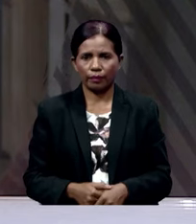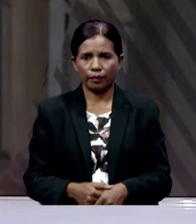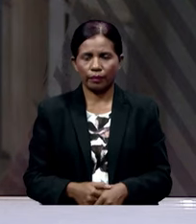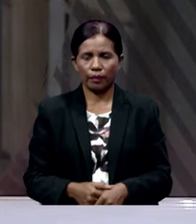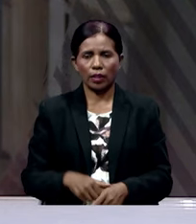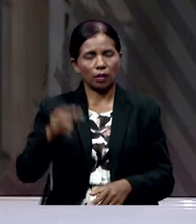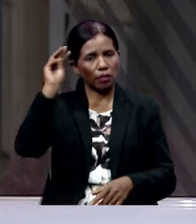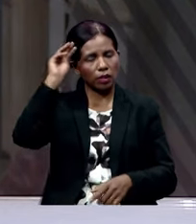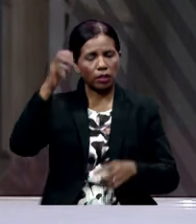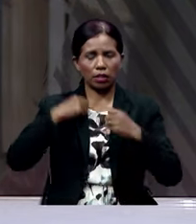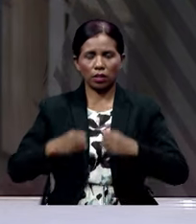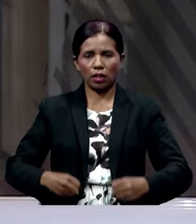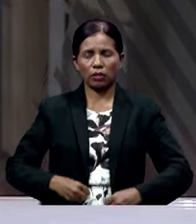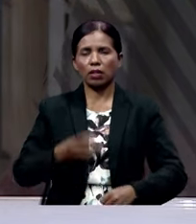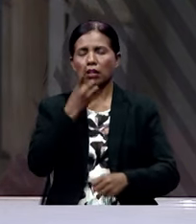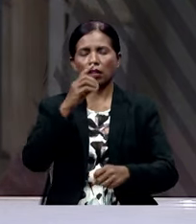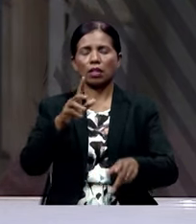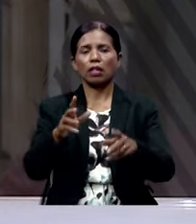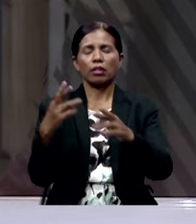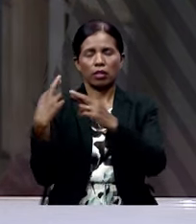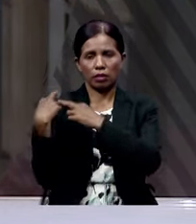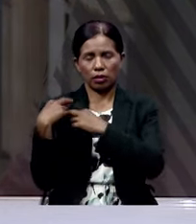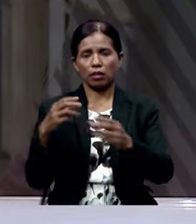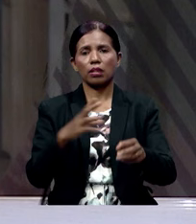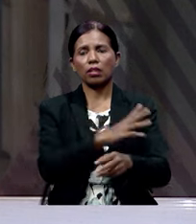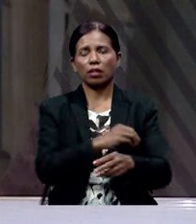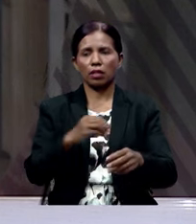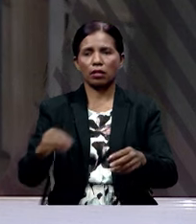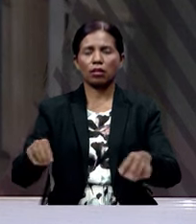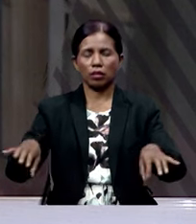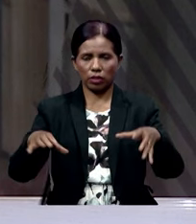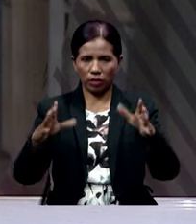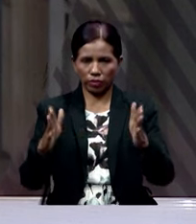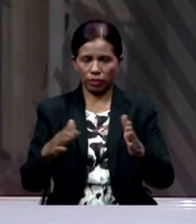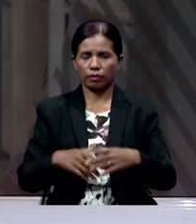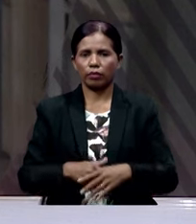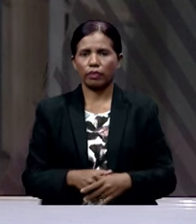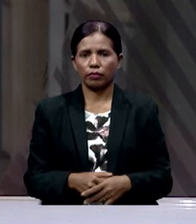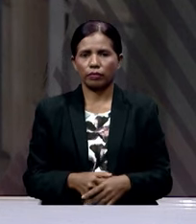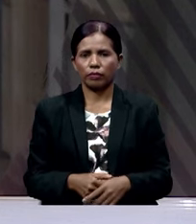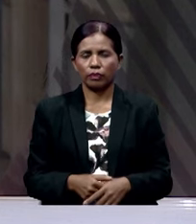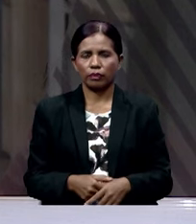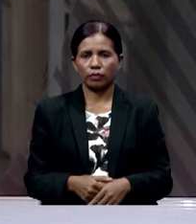Ministra Saúde declara funcionário roto tem que ir à responsabilidade para minha função.